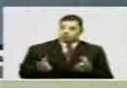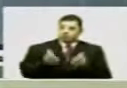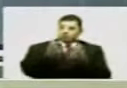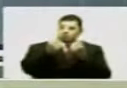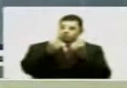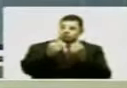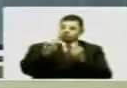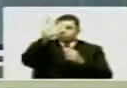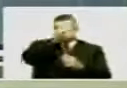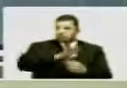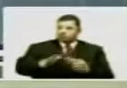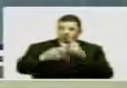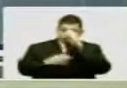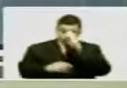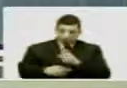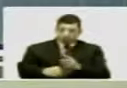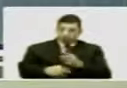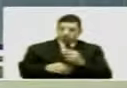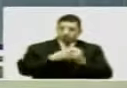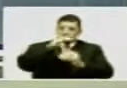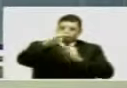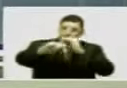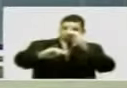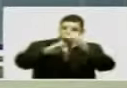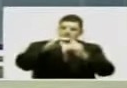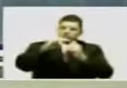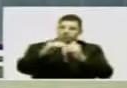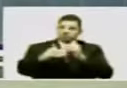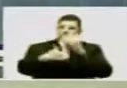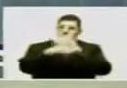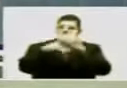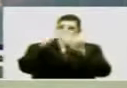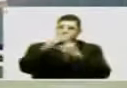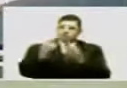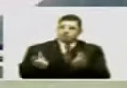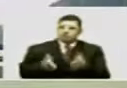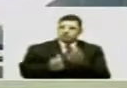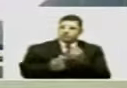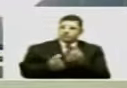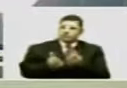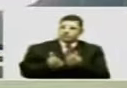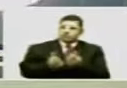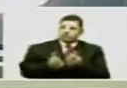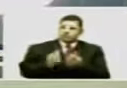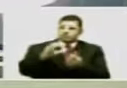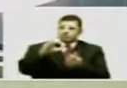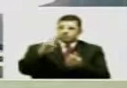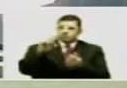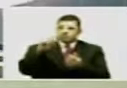Nacional autorização para continuidade da operação de crédito.